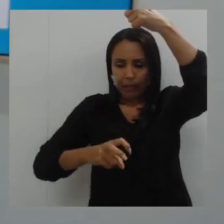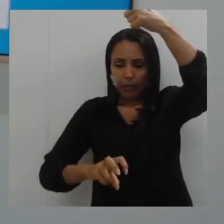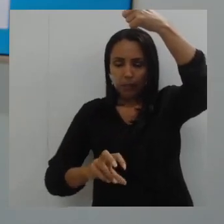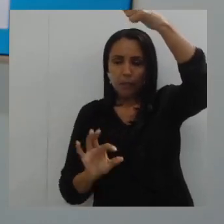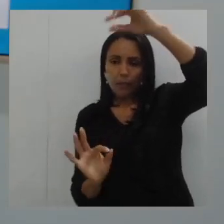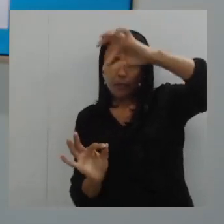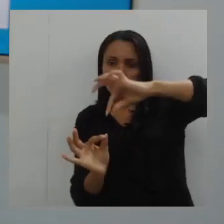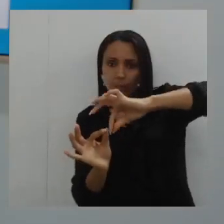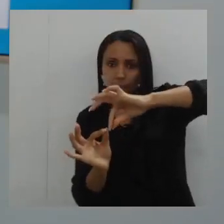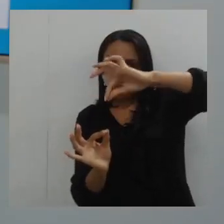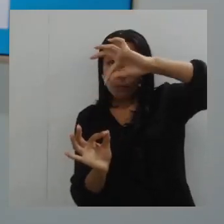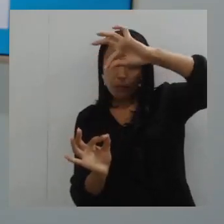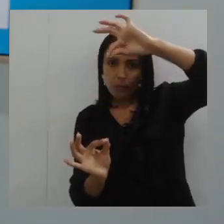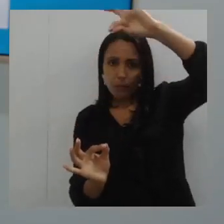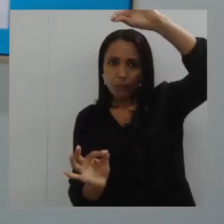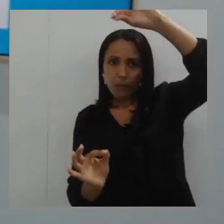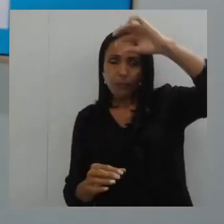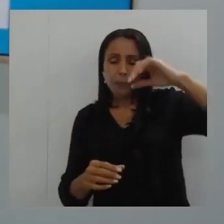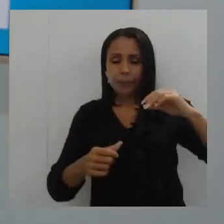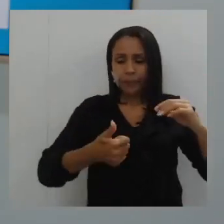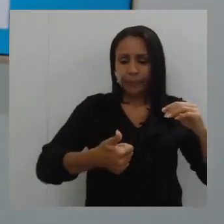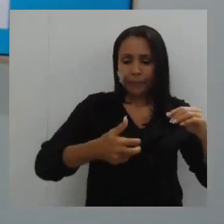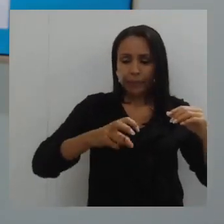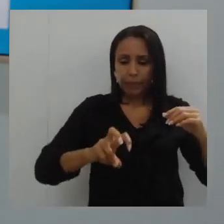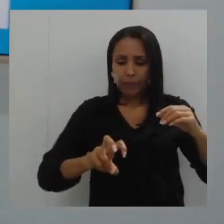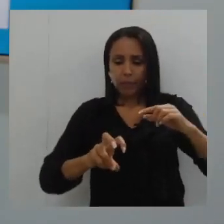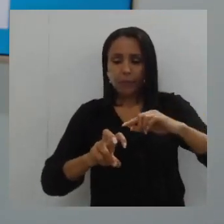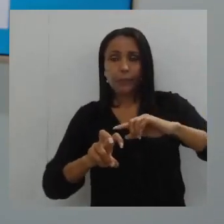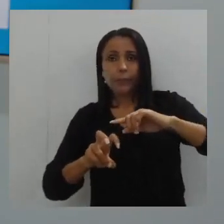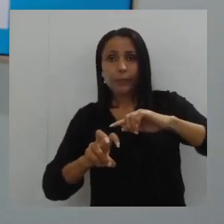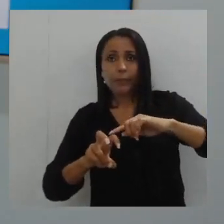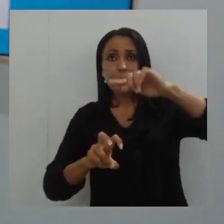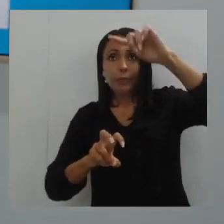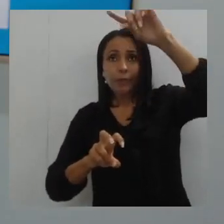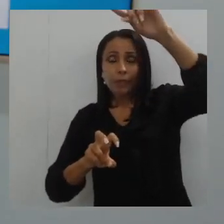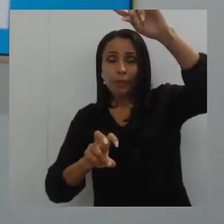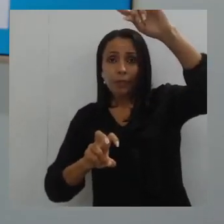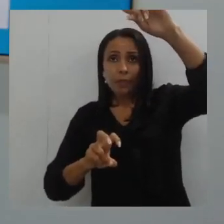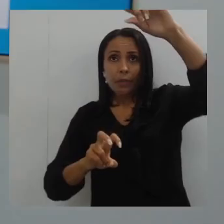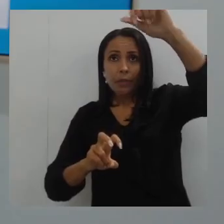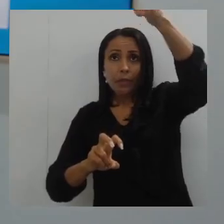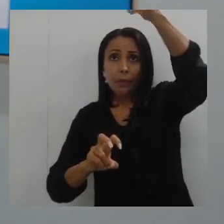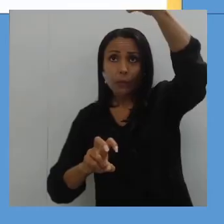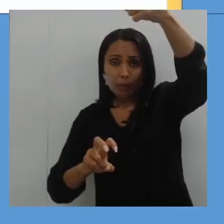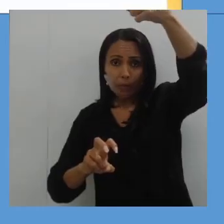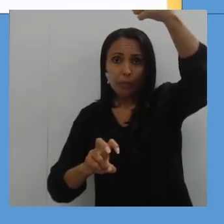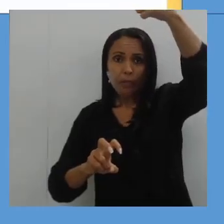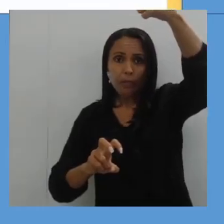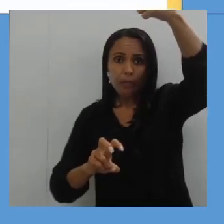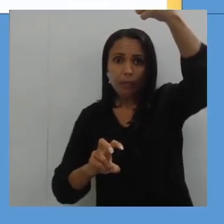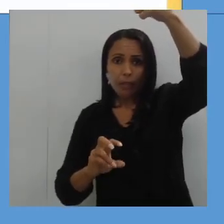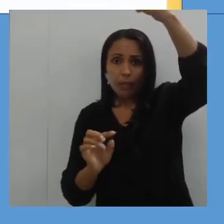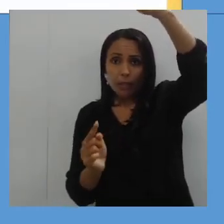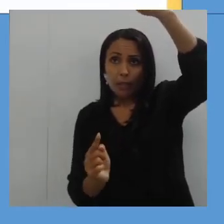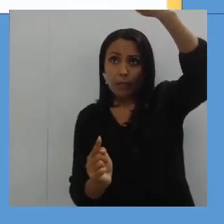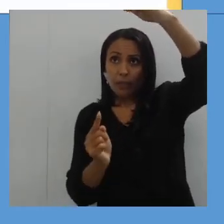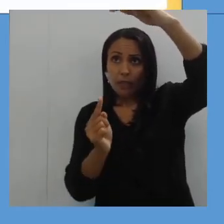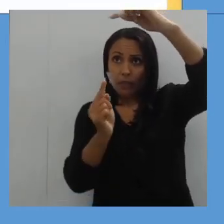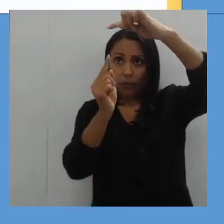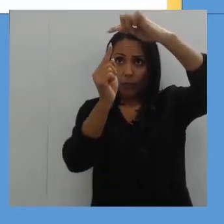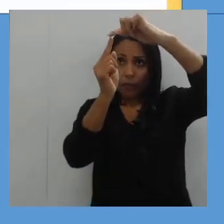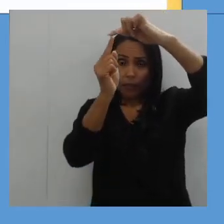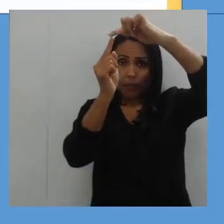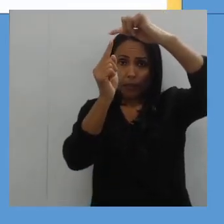eu localizar esse aqui, foi 15 e depois 12. Então, quando 15 e 12 se